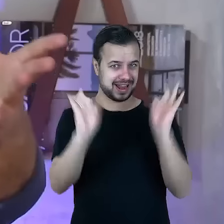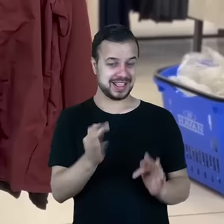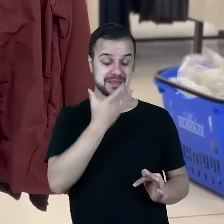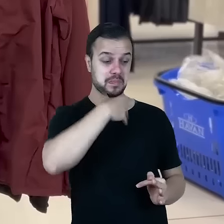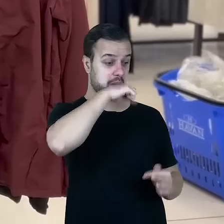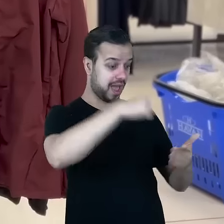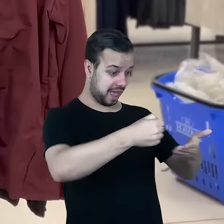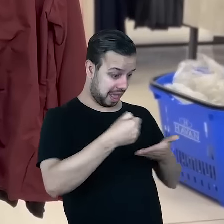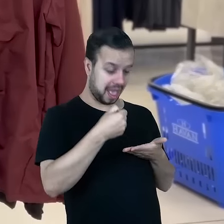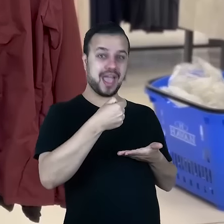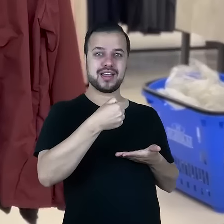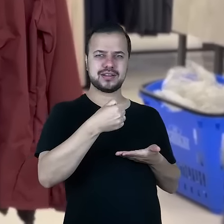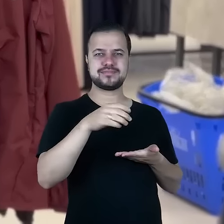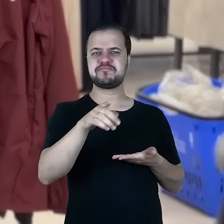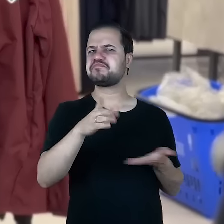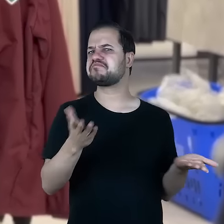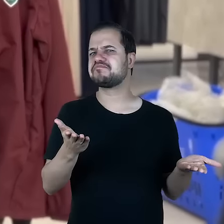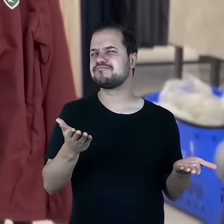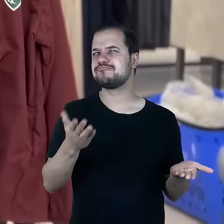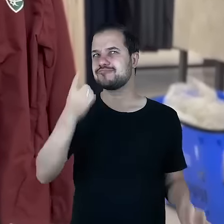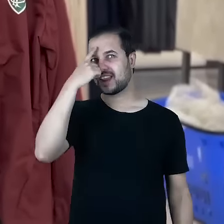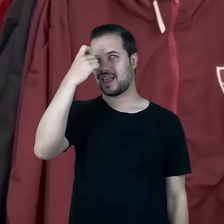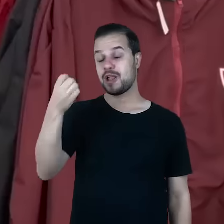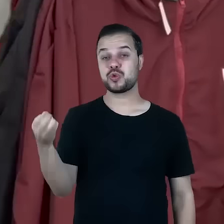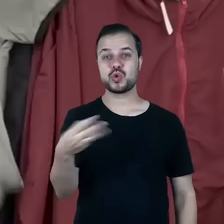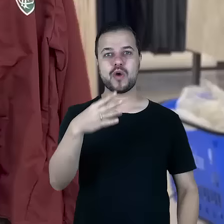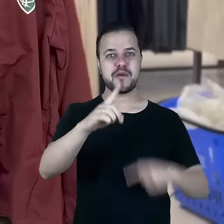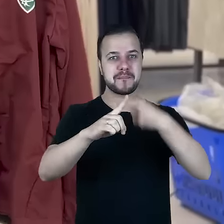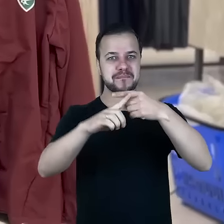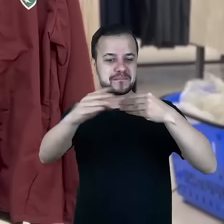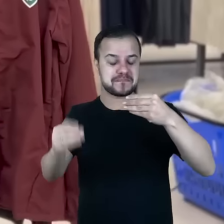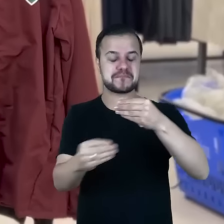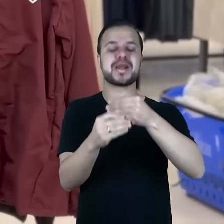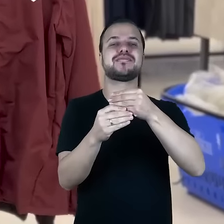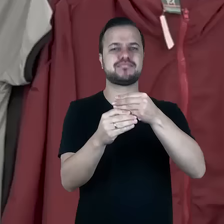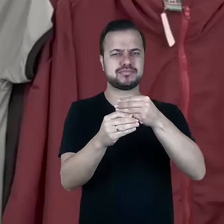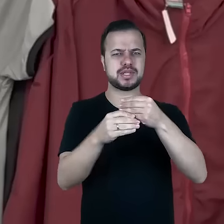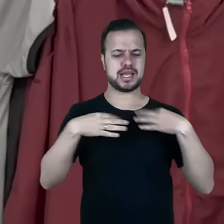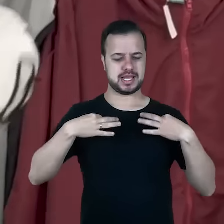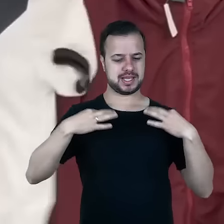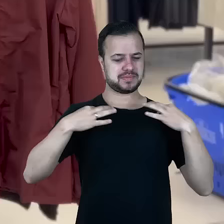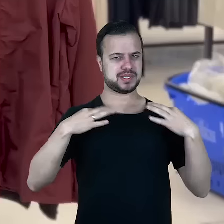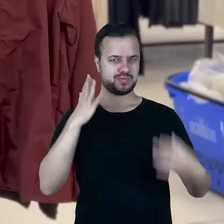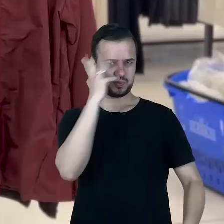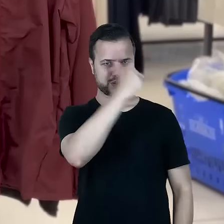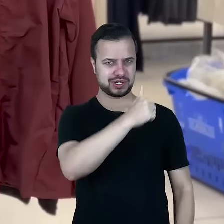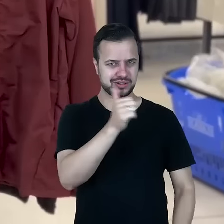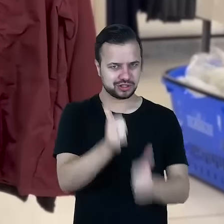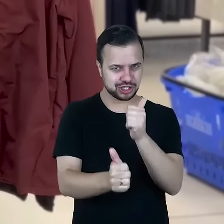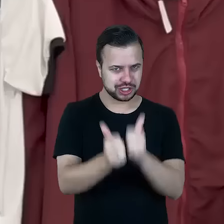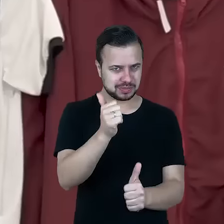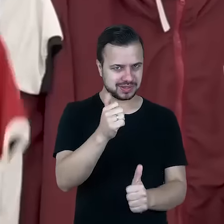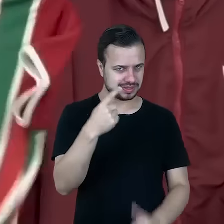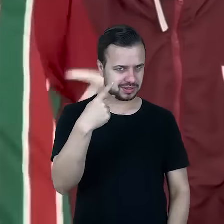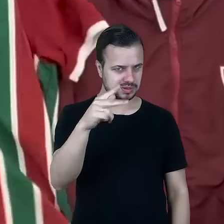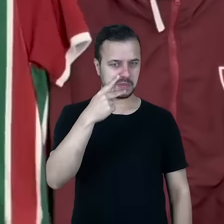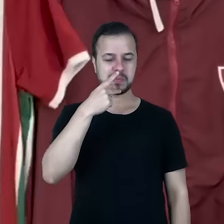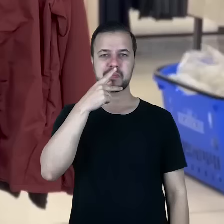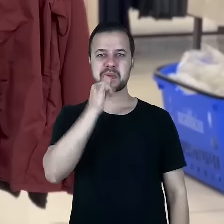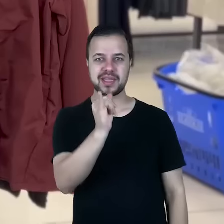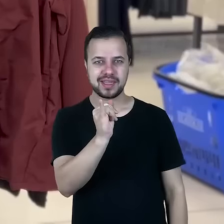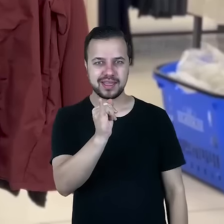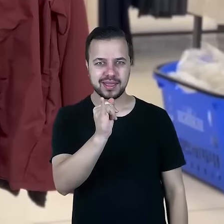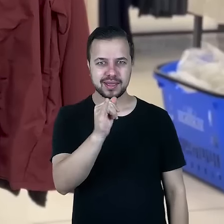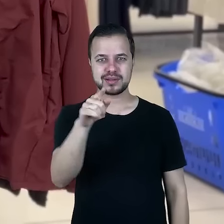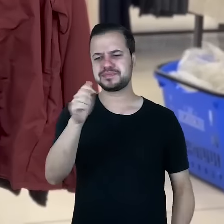tenho certeza. Mas aí por que não adicionar algo a mais? Vamos colocar uma camisa bem bonita do time do seu pai? Aí você